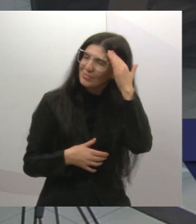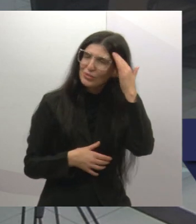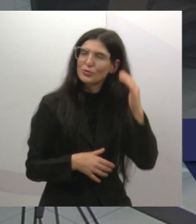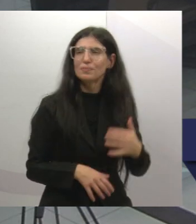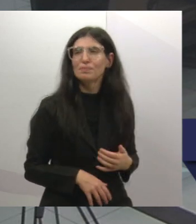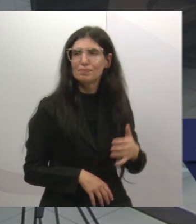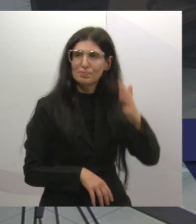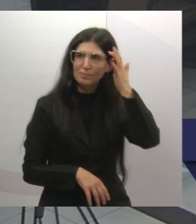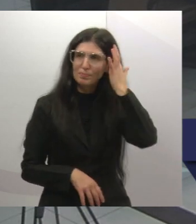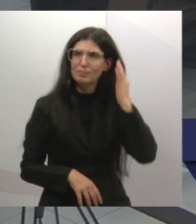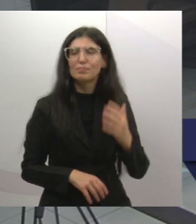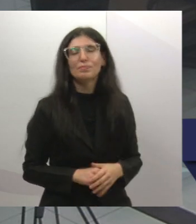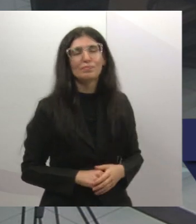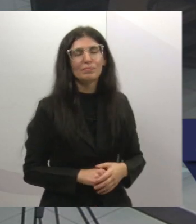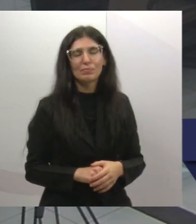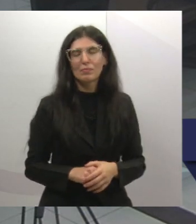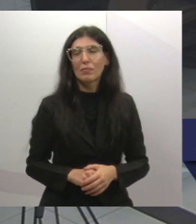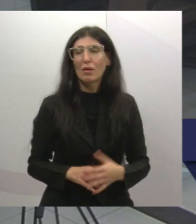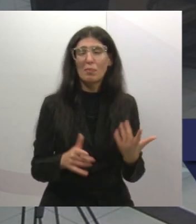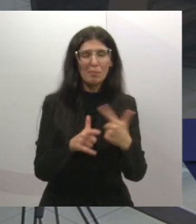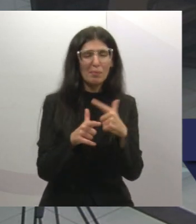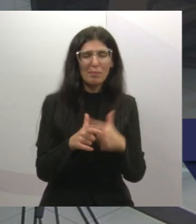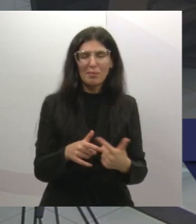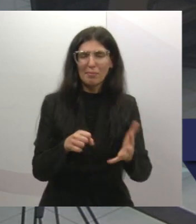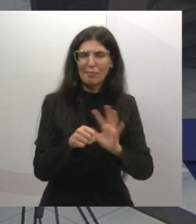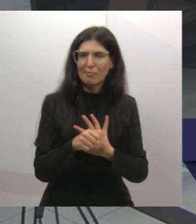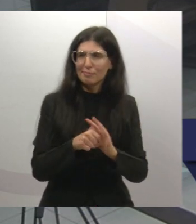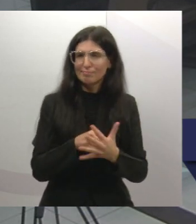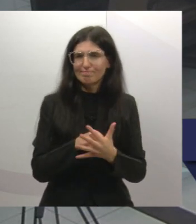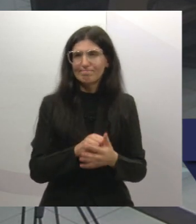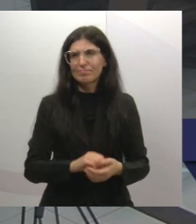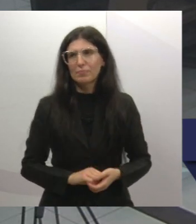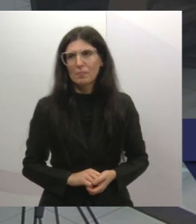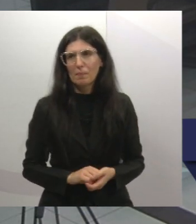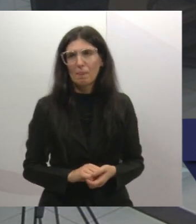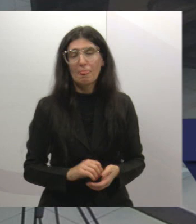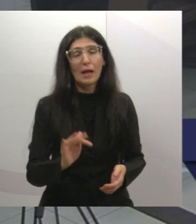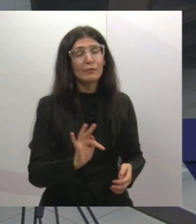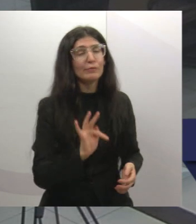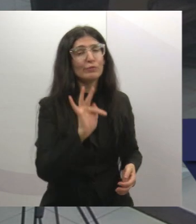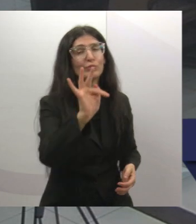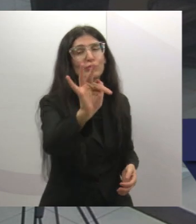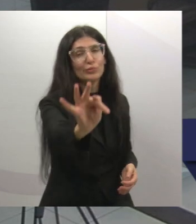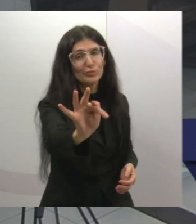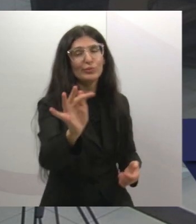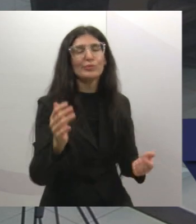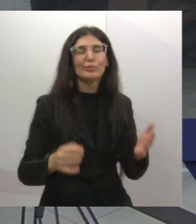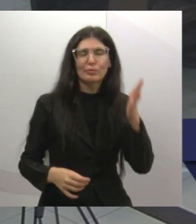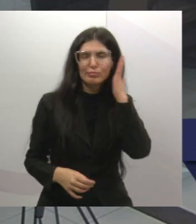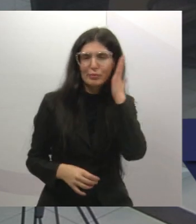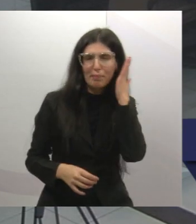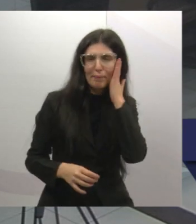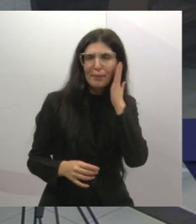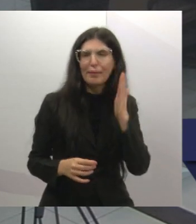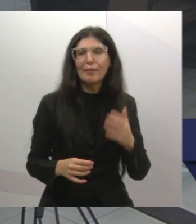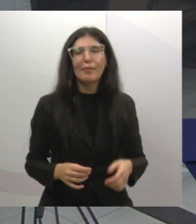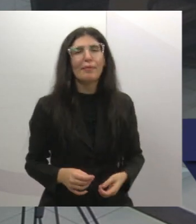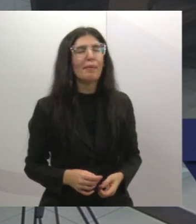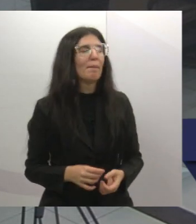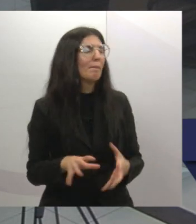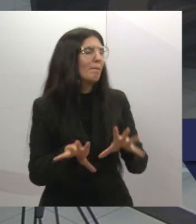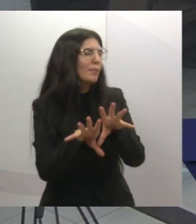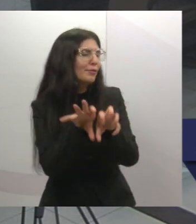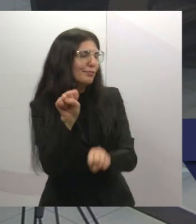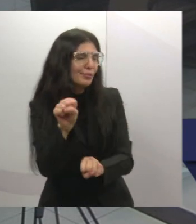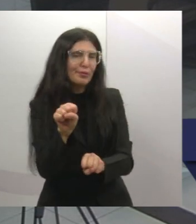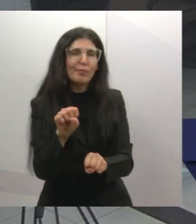consequências dessa situação que estamos vivendo agora, ela pode vir mais tarde um pouco, com certeza, na próxima apresentação. Na próxima, do segundo quadrimestre.